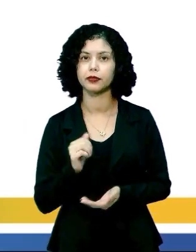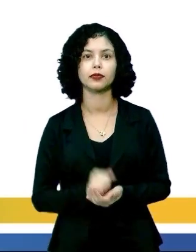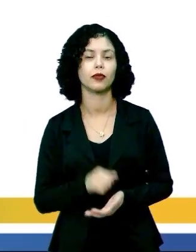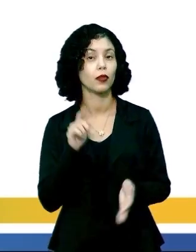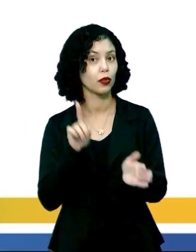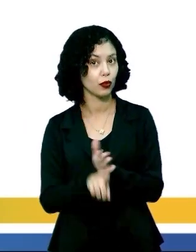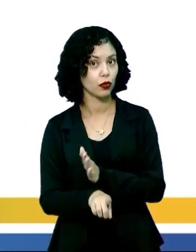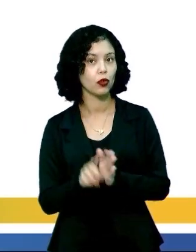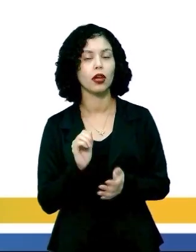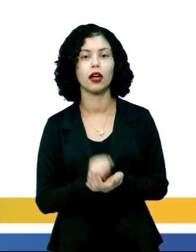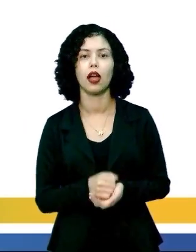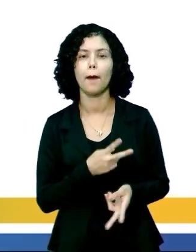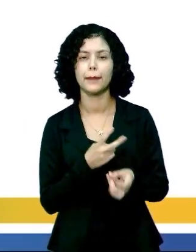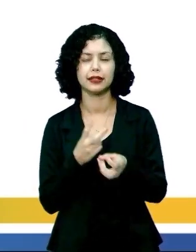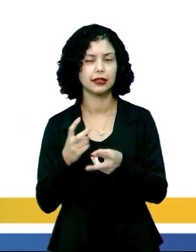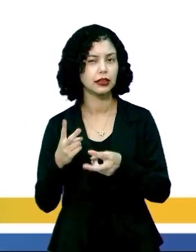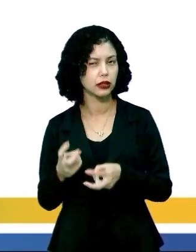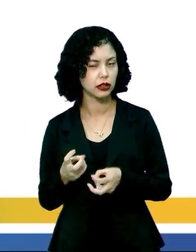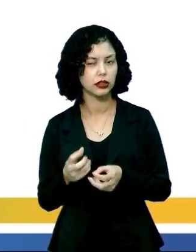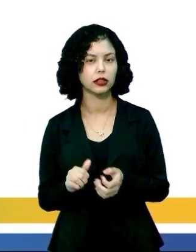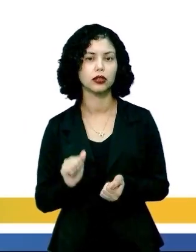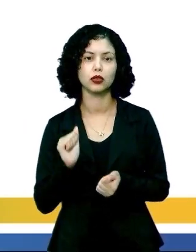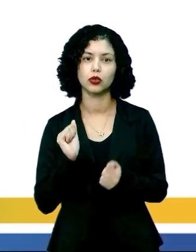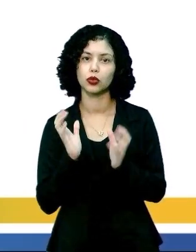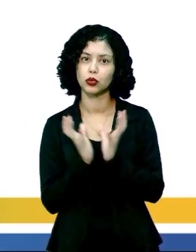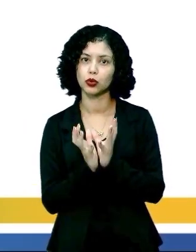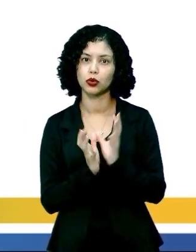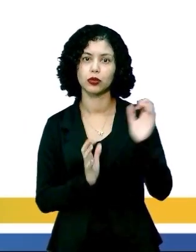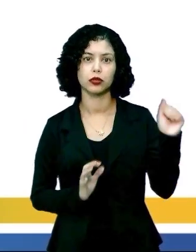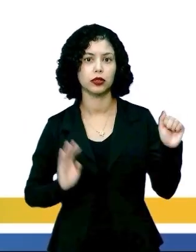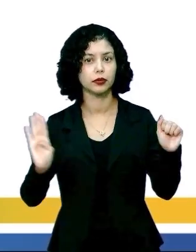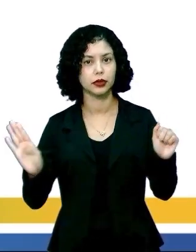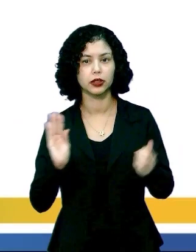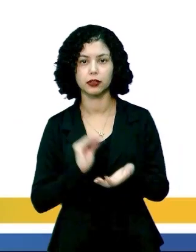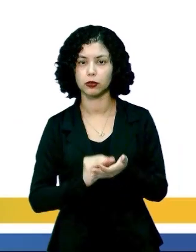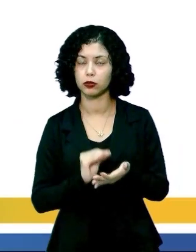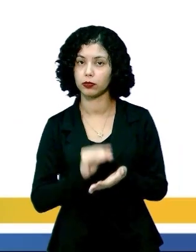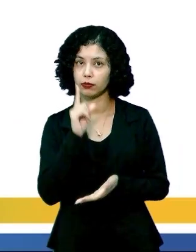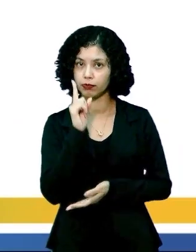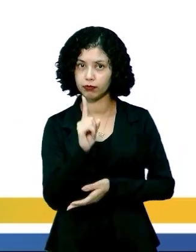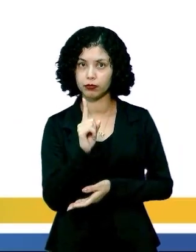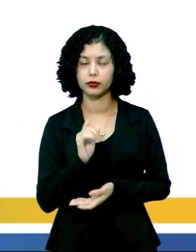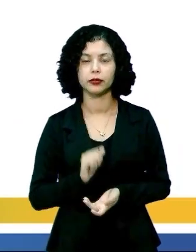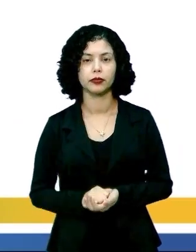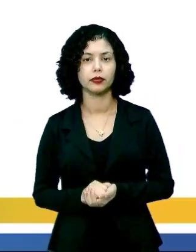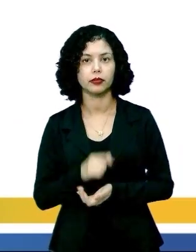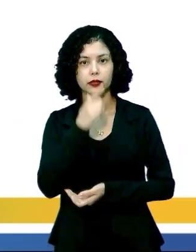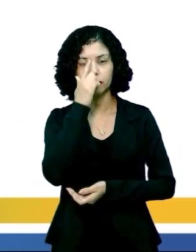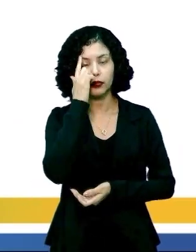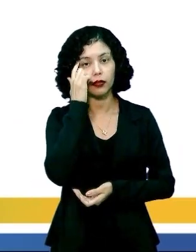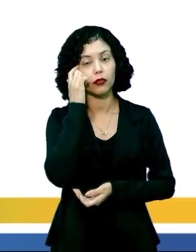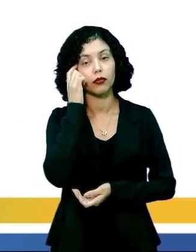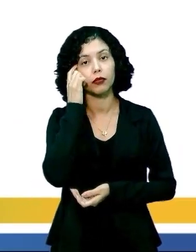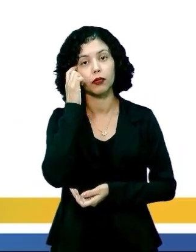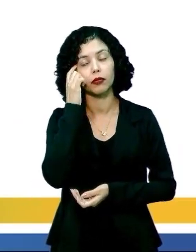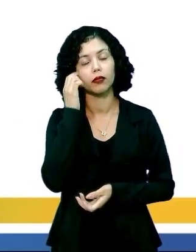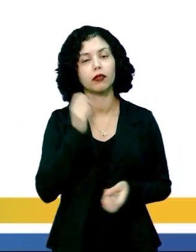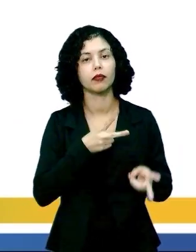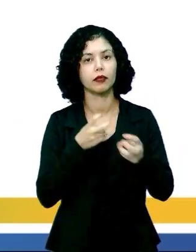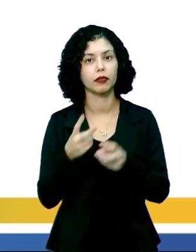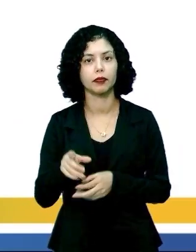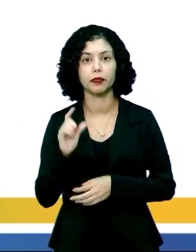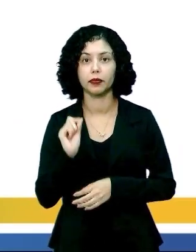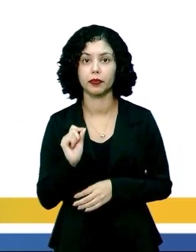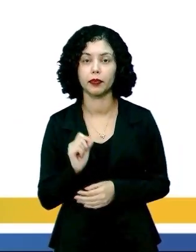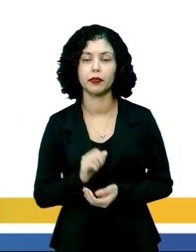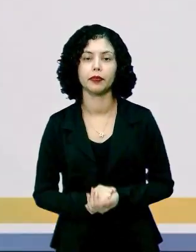questão, observe que no conjunto B tem um ponto sobrando. Aí a gente já pode observar alguma